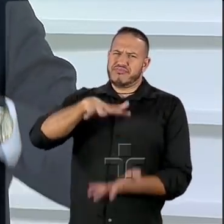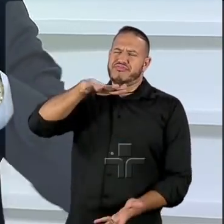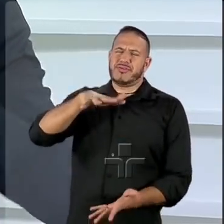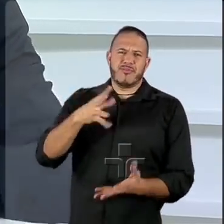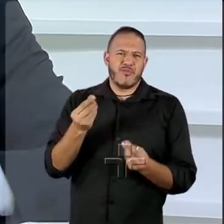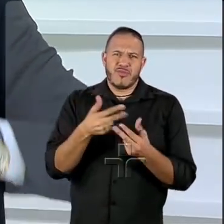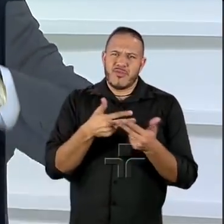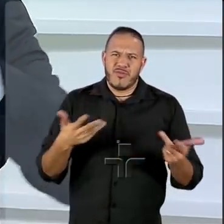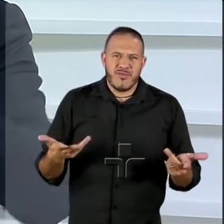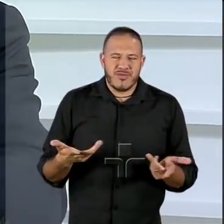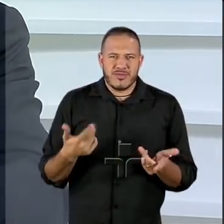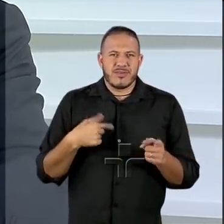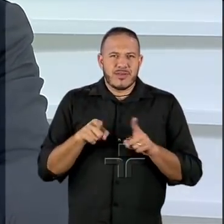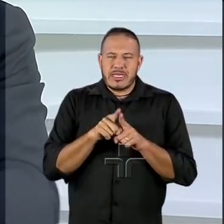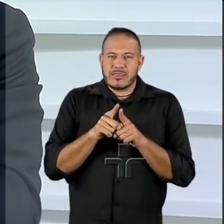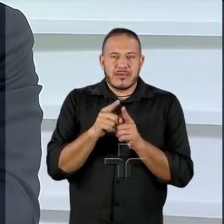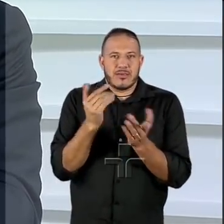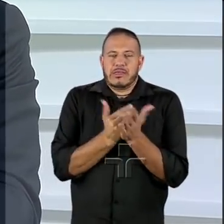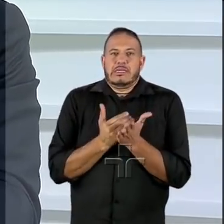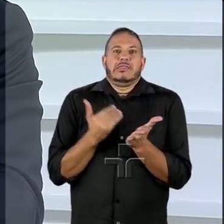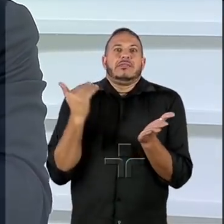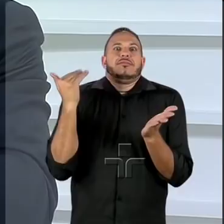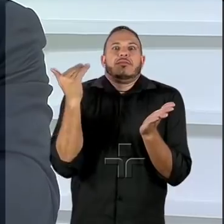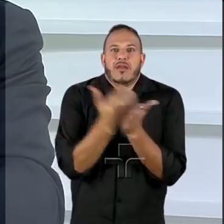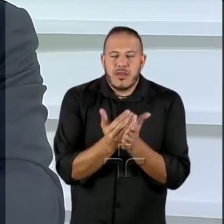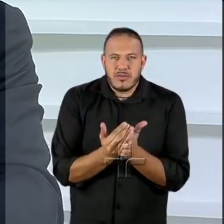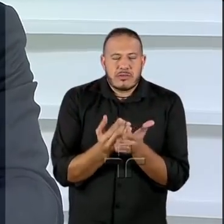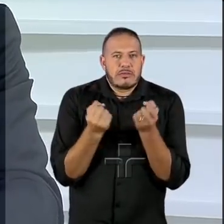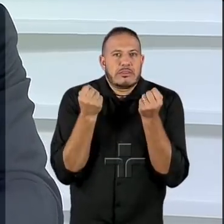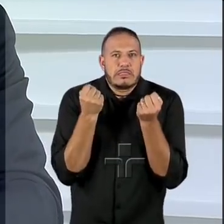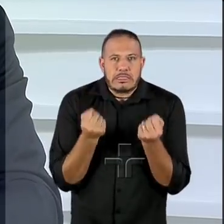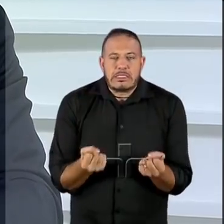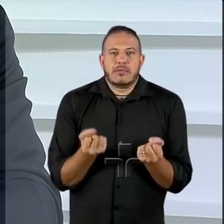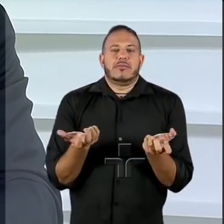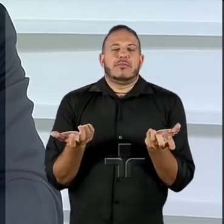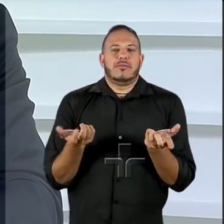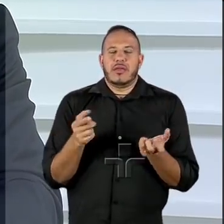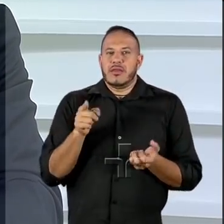Essa demanda, esse excesso leva exatamente